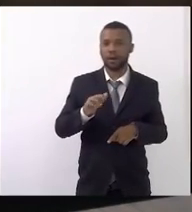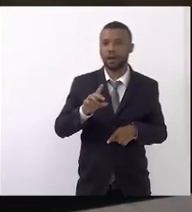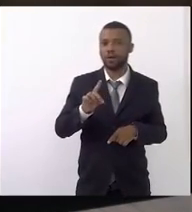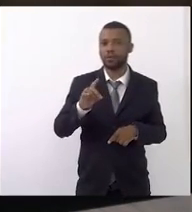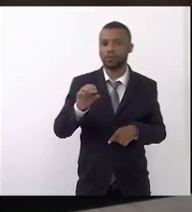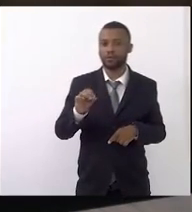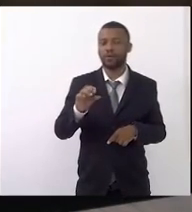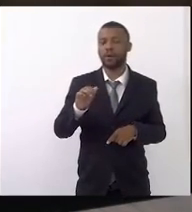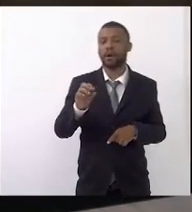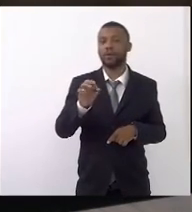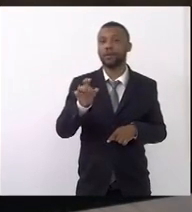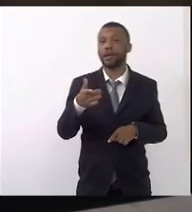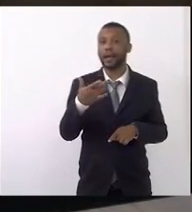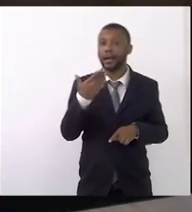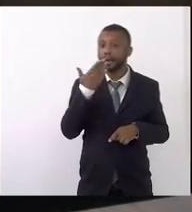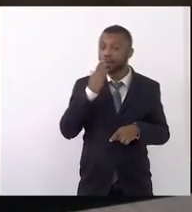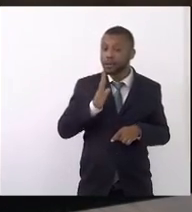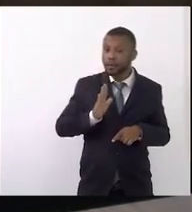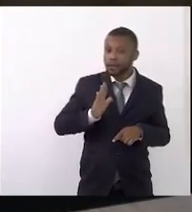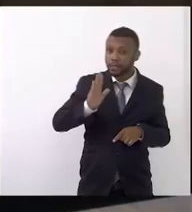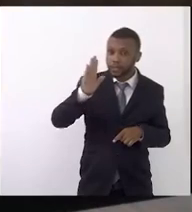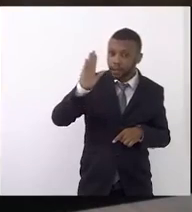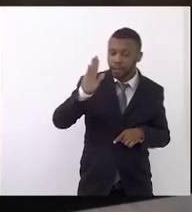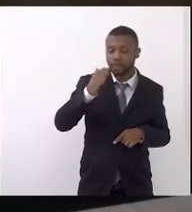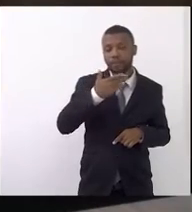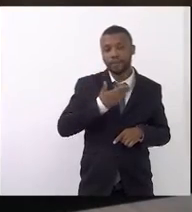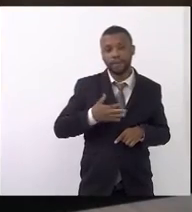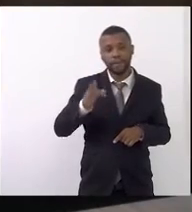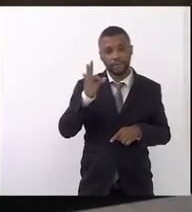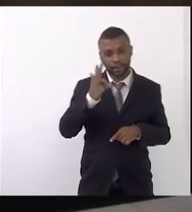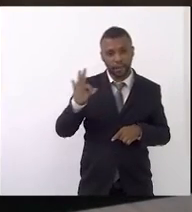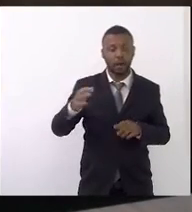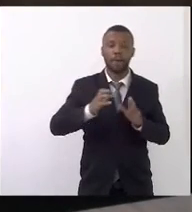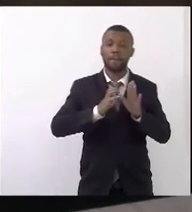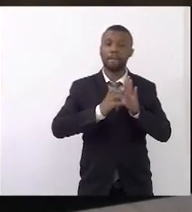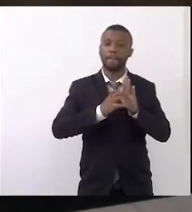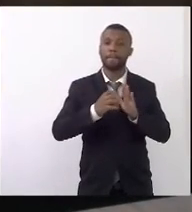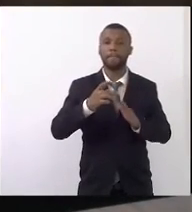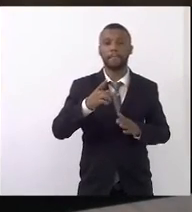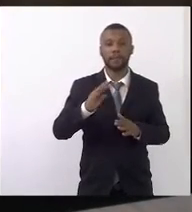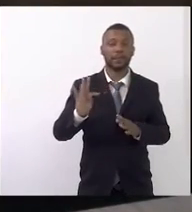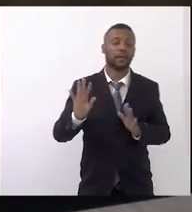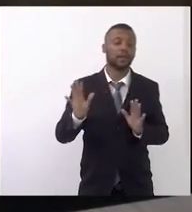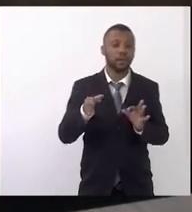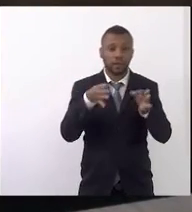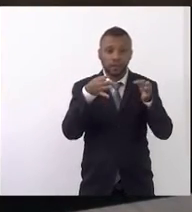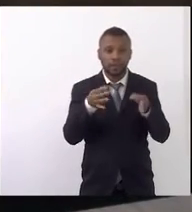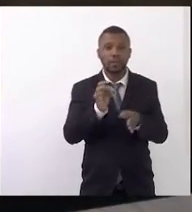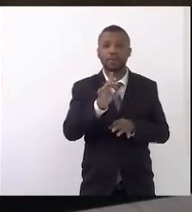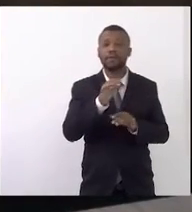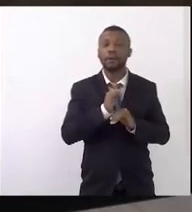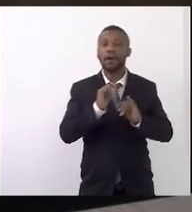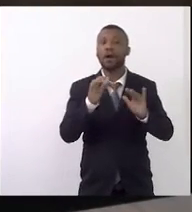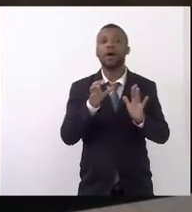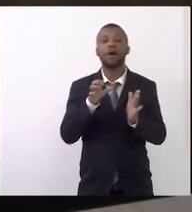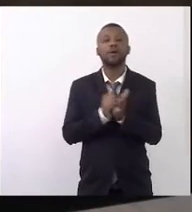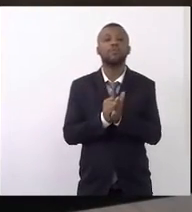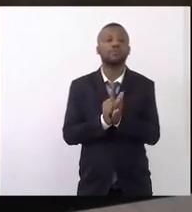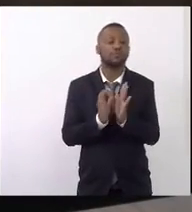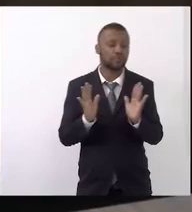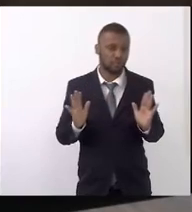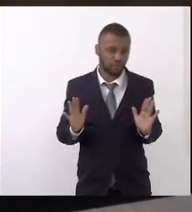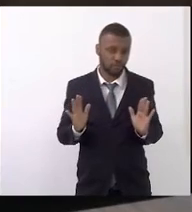a deputado federal agora, será pelo PT. Mas pelo PT, né? Exatamente, só fiz o registro.